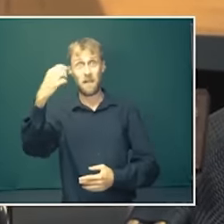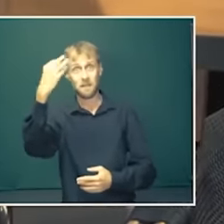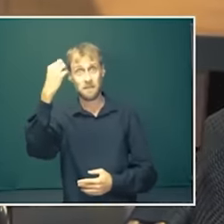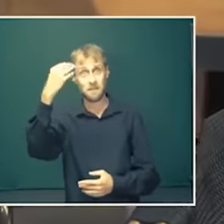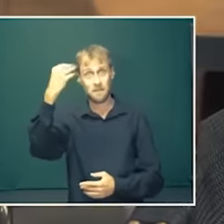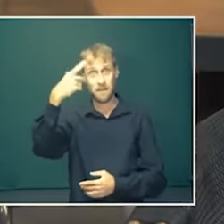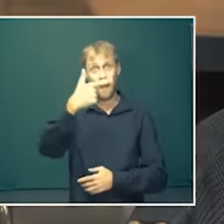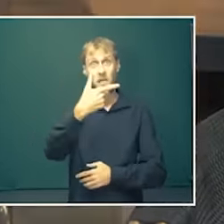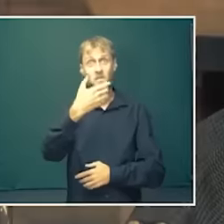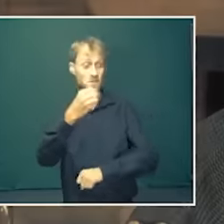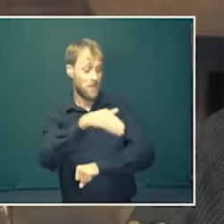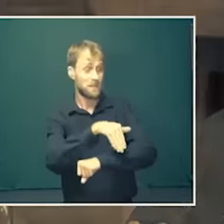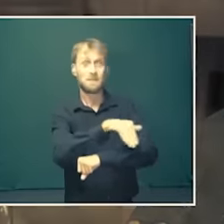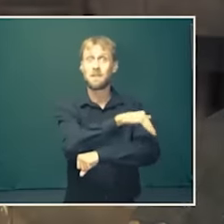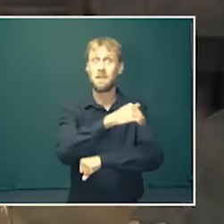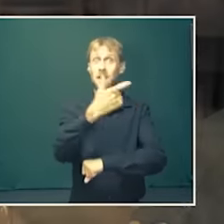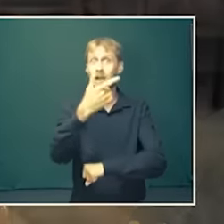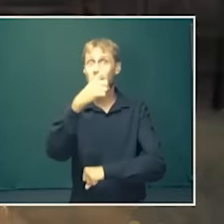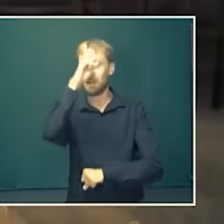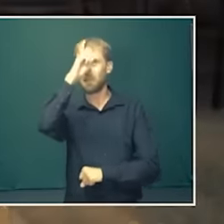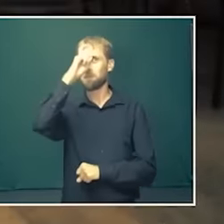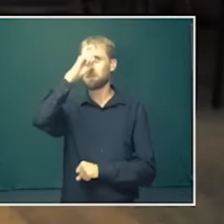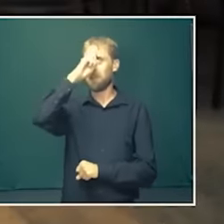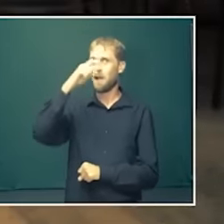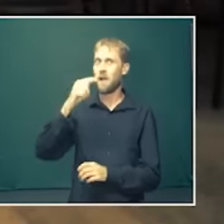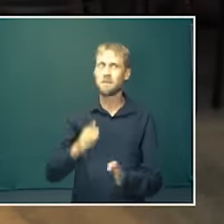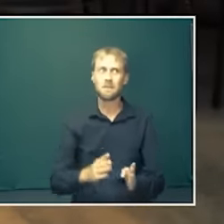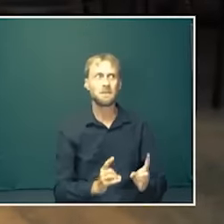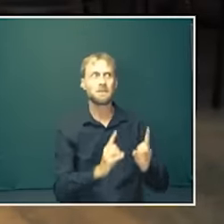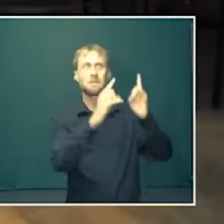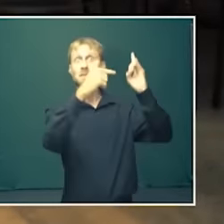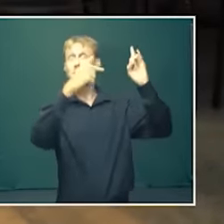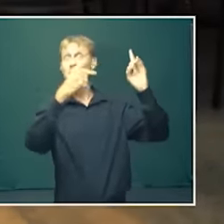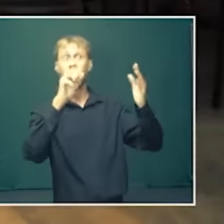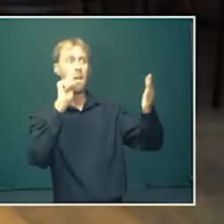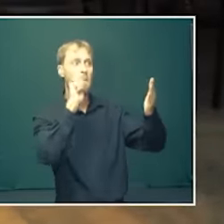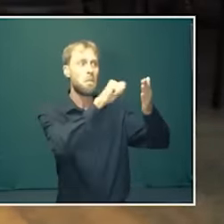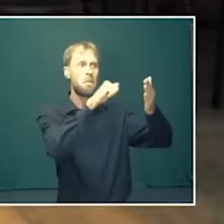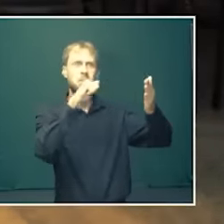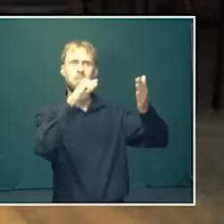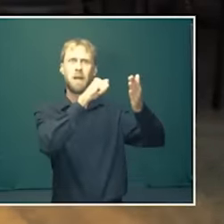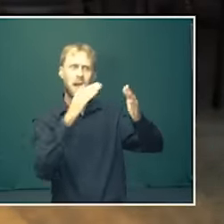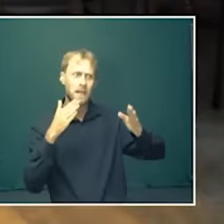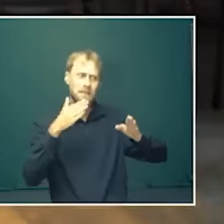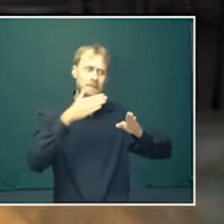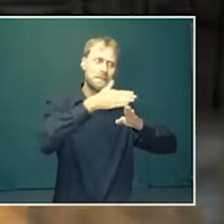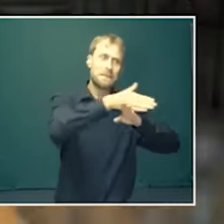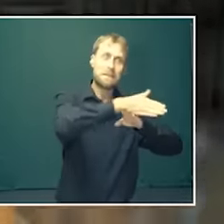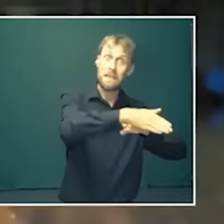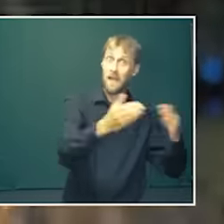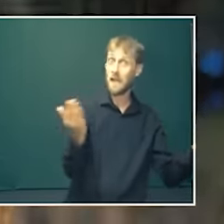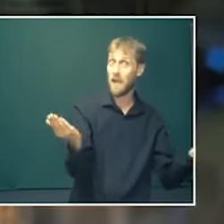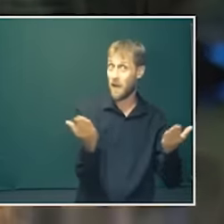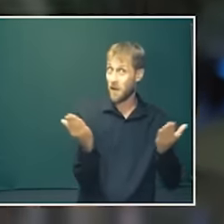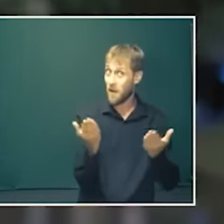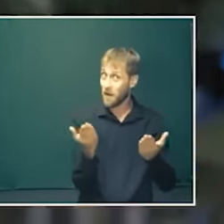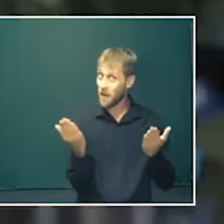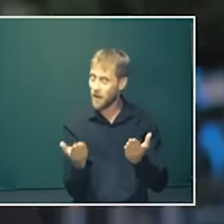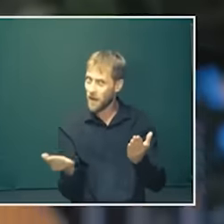7 sinais, 20 esquinas, 2 hospitais, 7 andares, são 2 portas, todo o seu quarto. A hora é agora, a